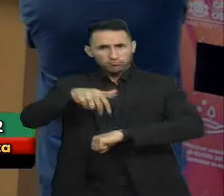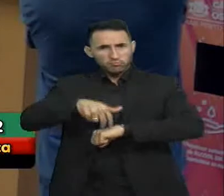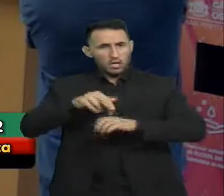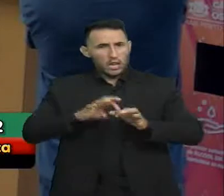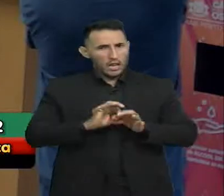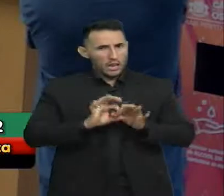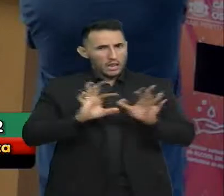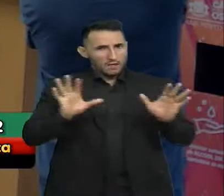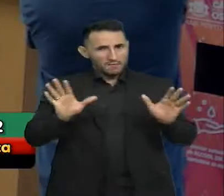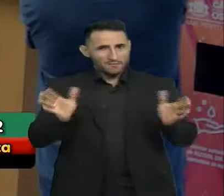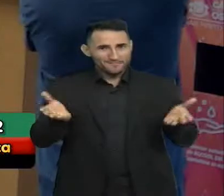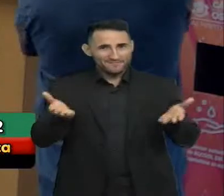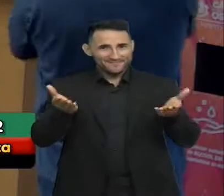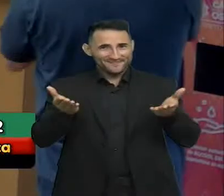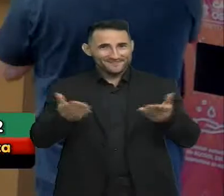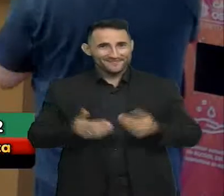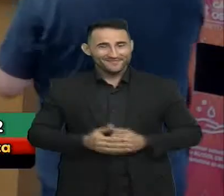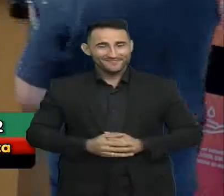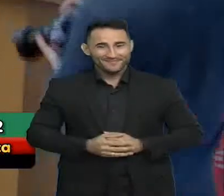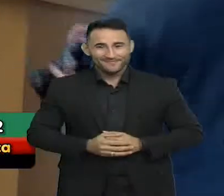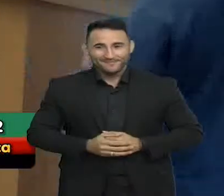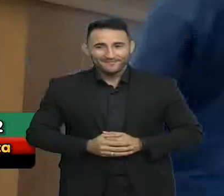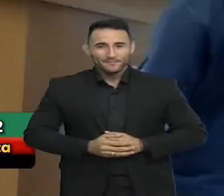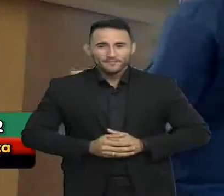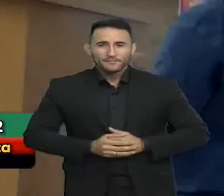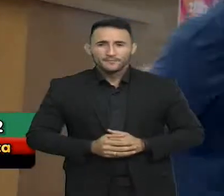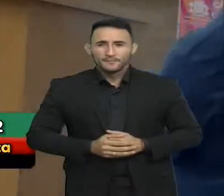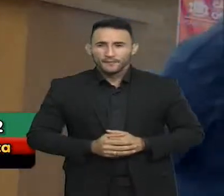à sua inteira disposição.